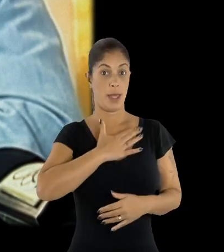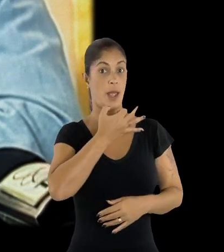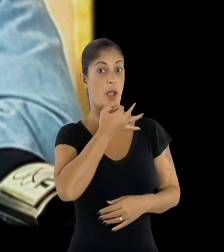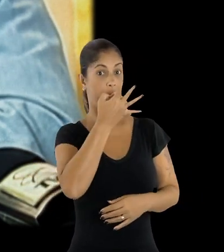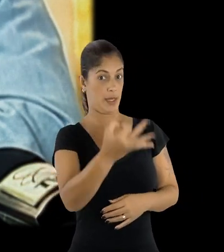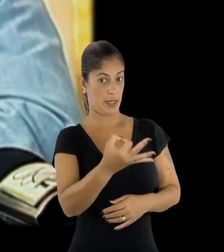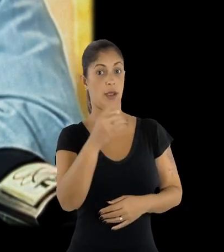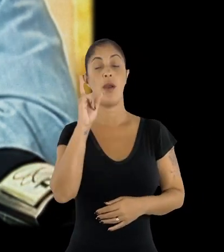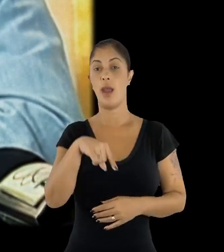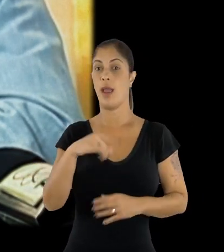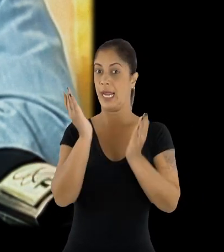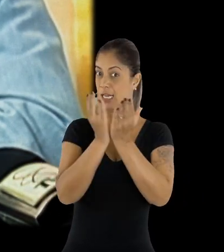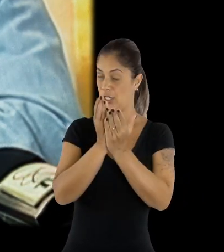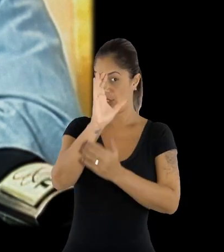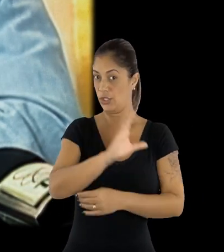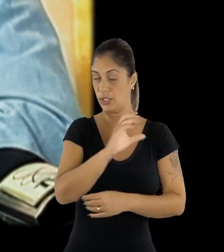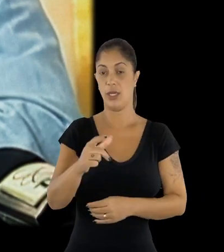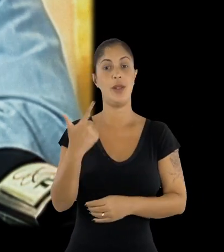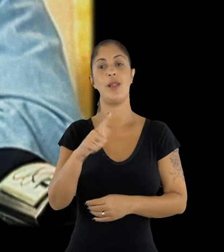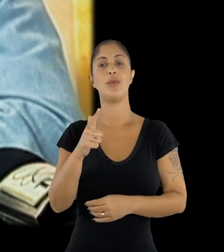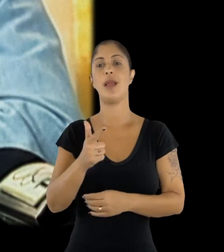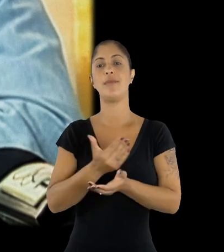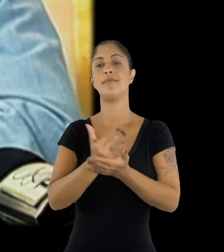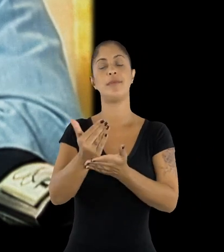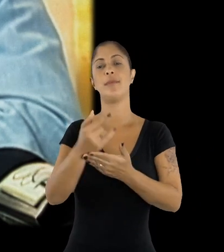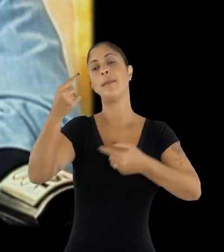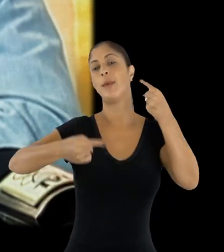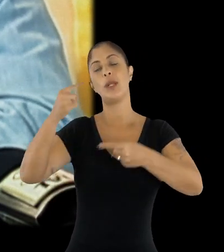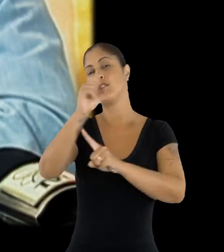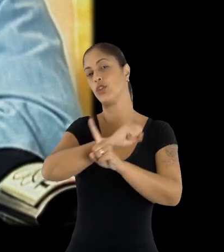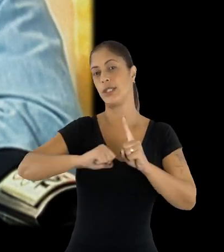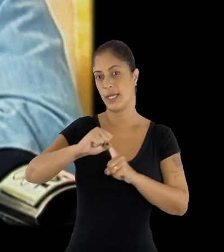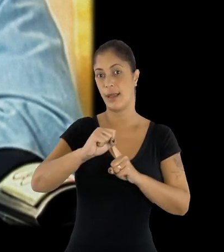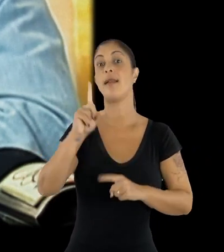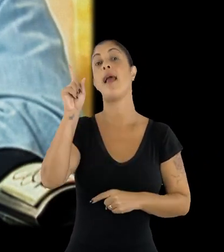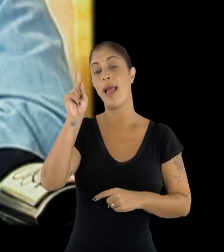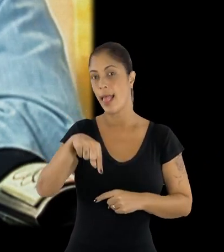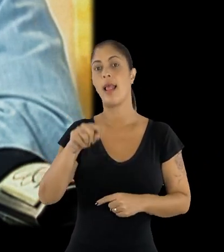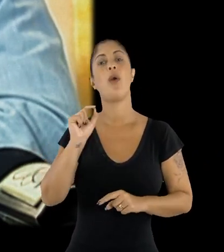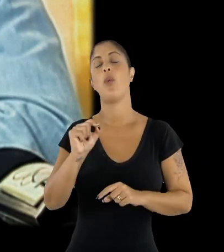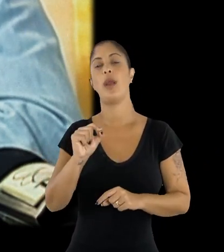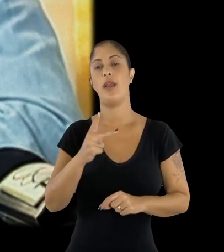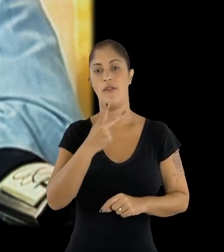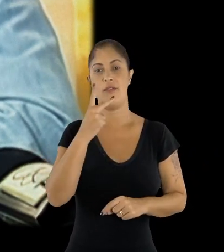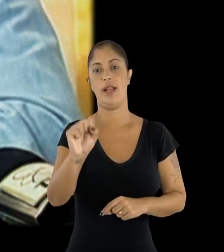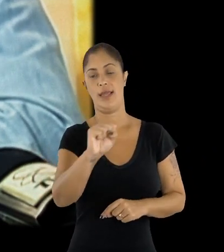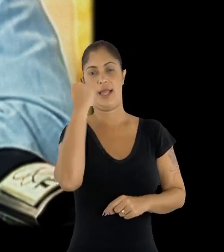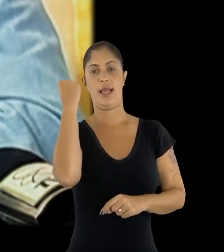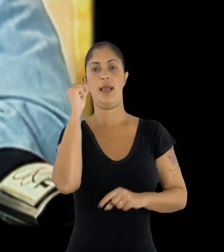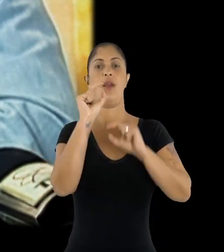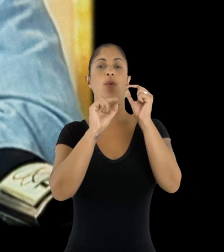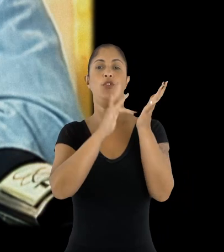opinião, o cristão não ter uma incidência política na sociedade é negar o discipulado